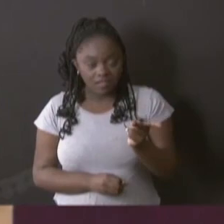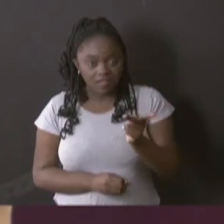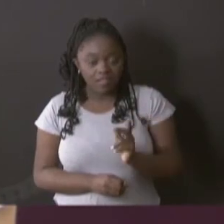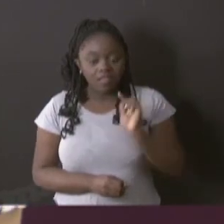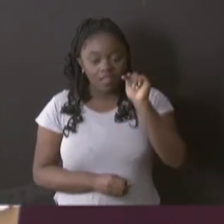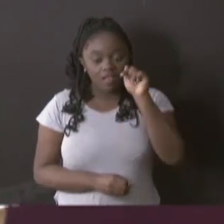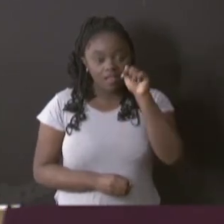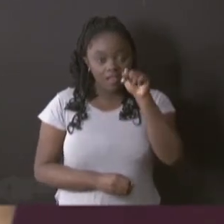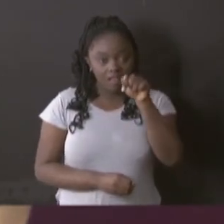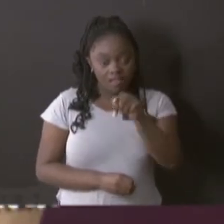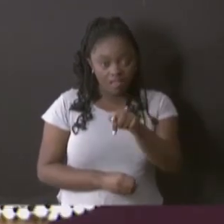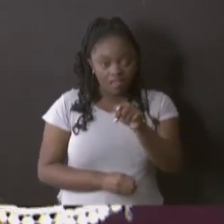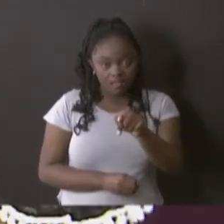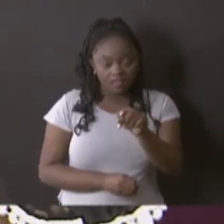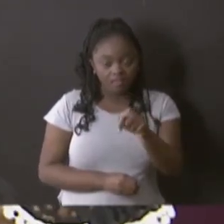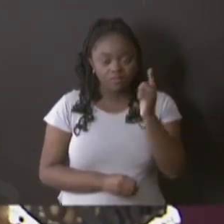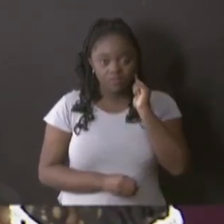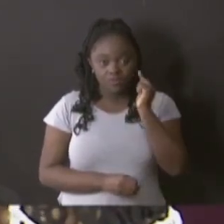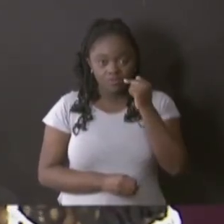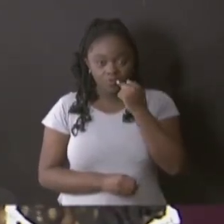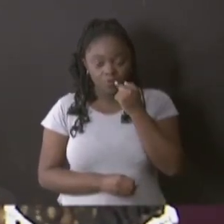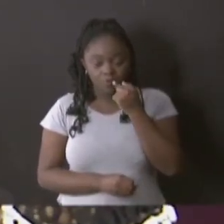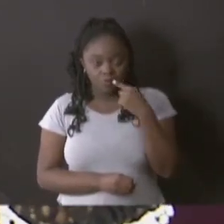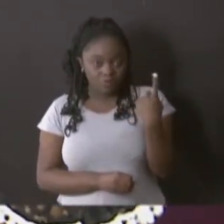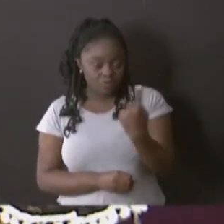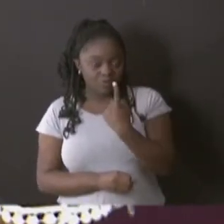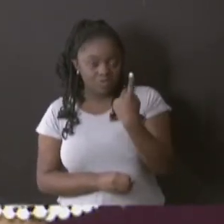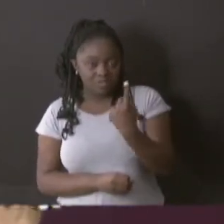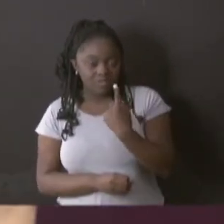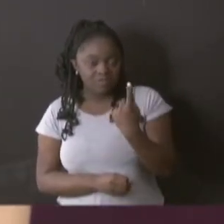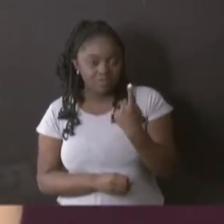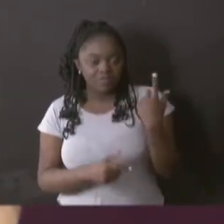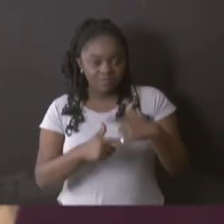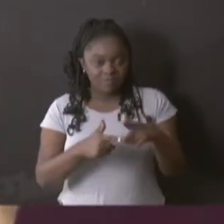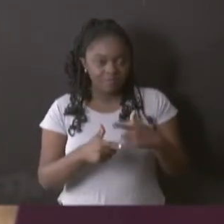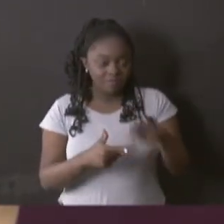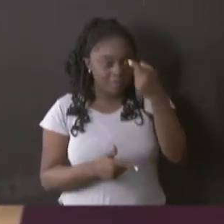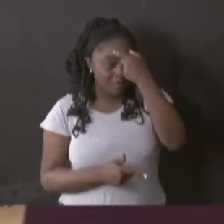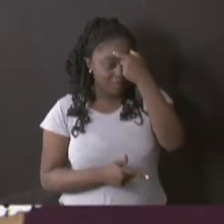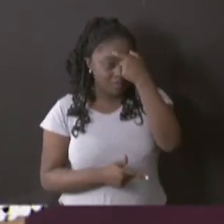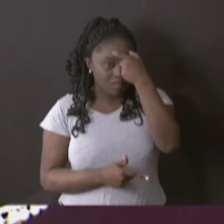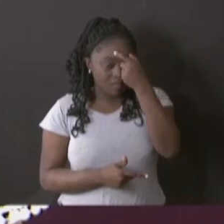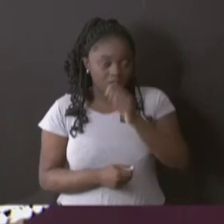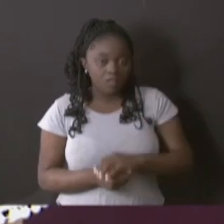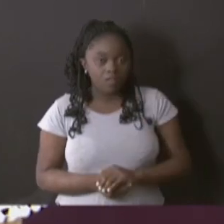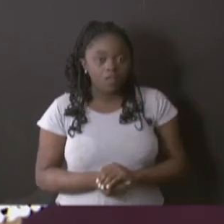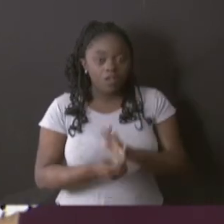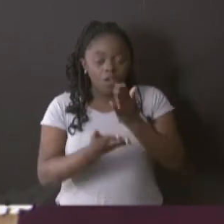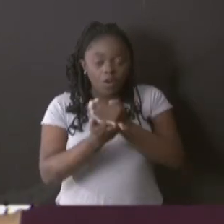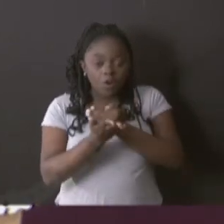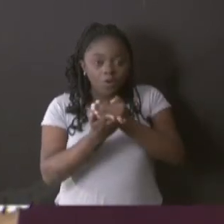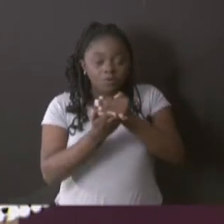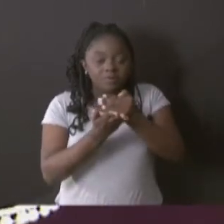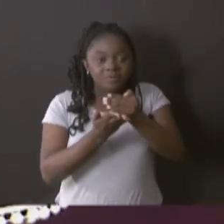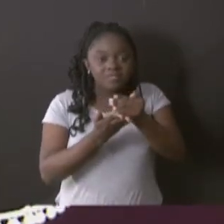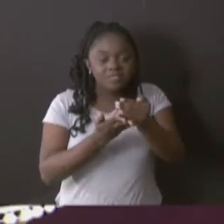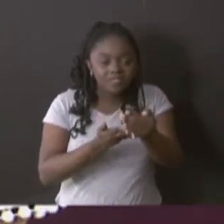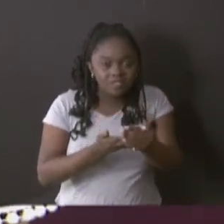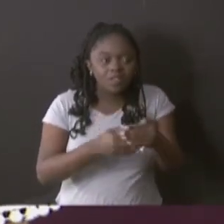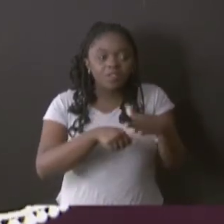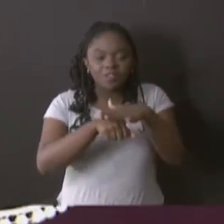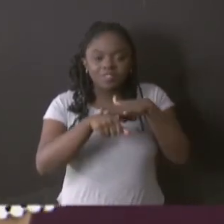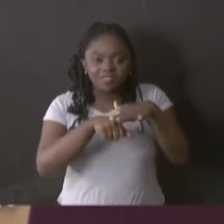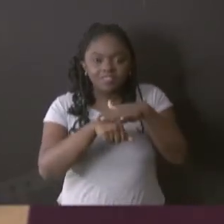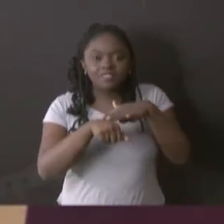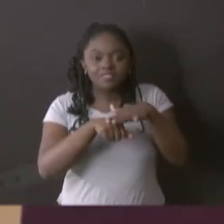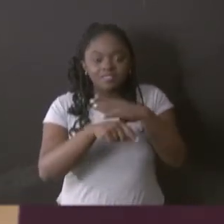estimulava, ou seja, tem algum problema mental, se abriu como uma flor. Que delícia. Porque eu encontrei o meu